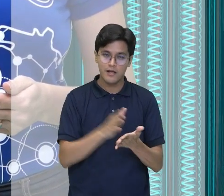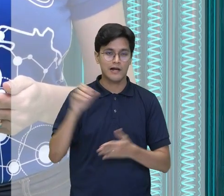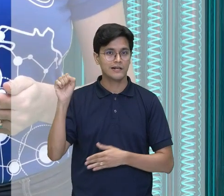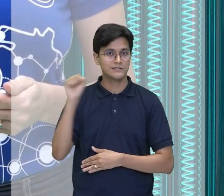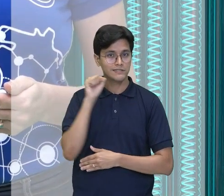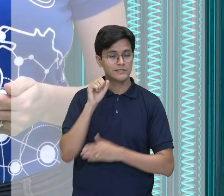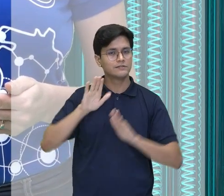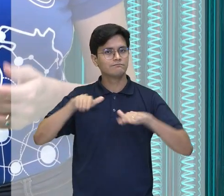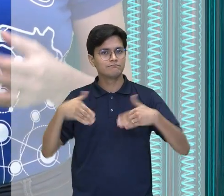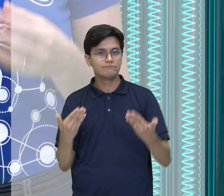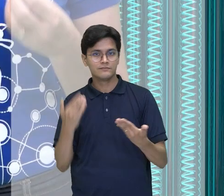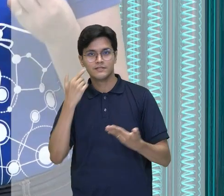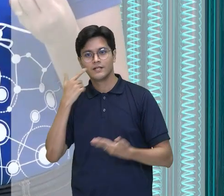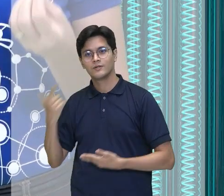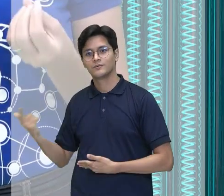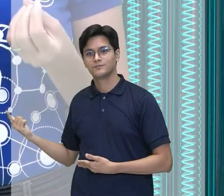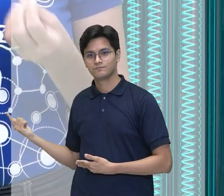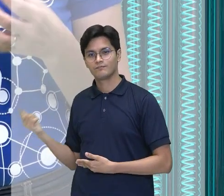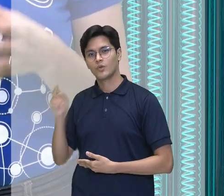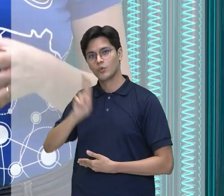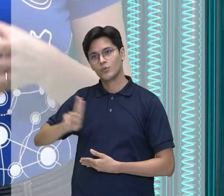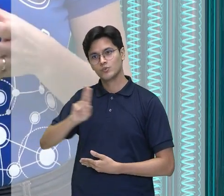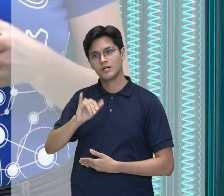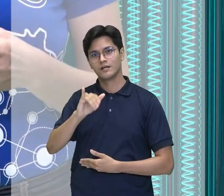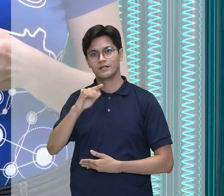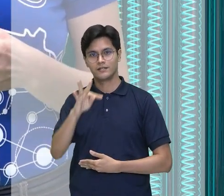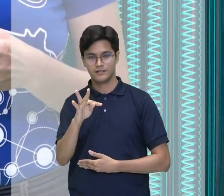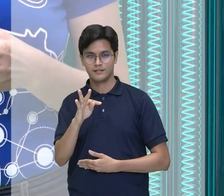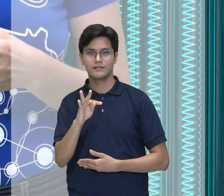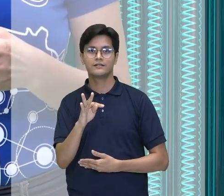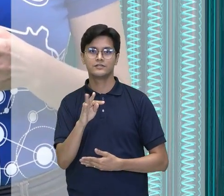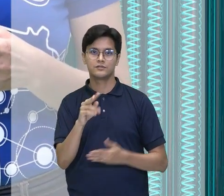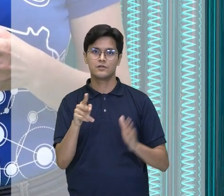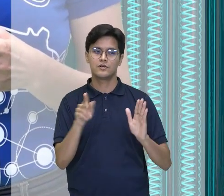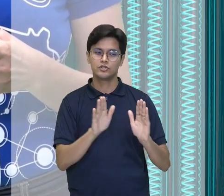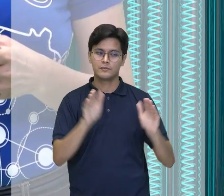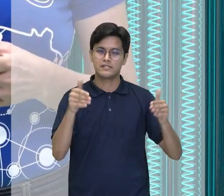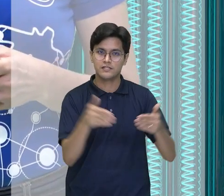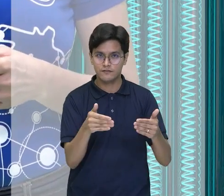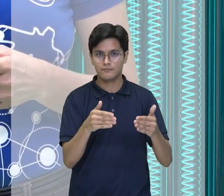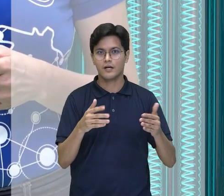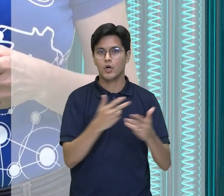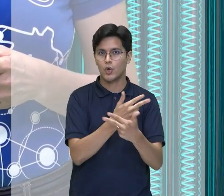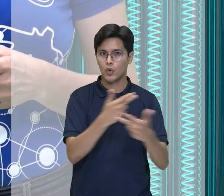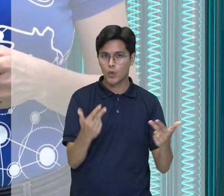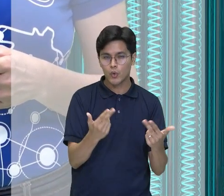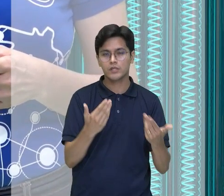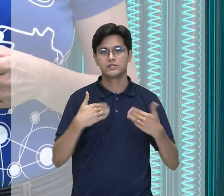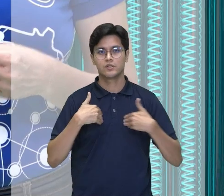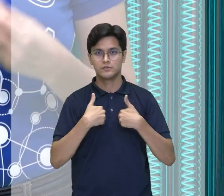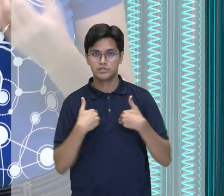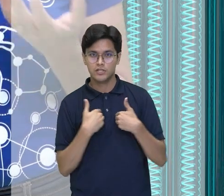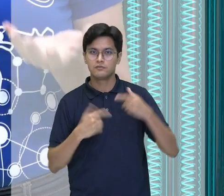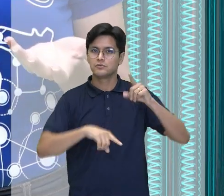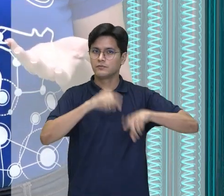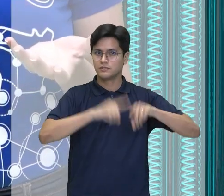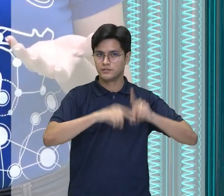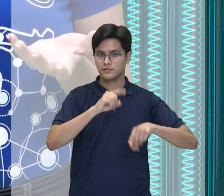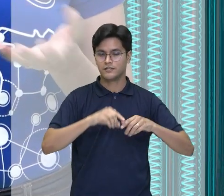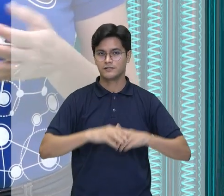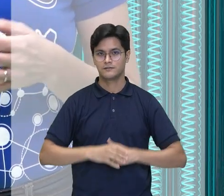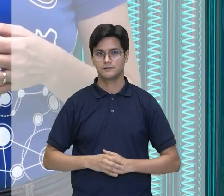it é utilizado para me referir às coisas, objetos ou animais. Certo? Her eu vou utilizar para quem?